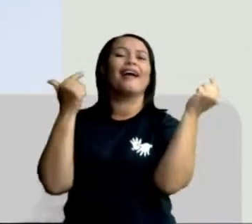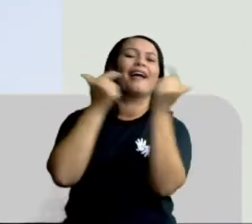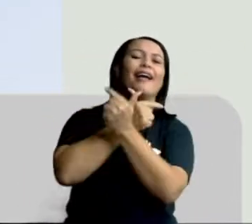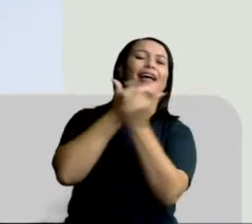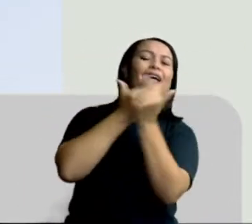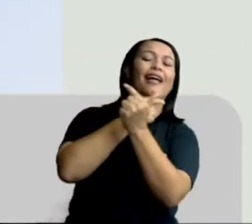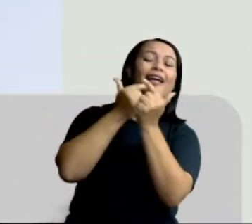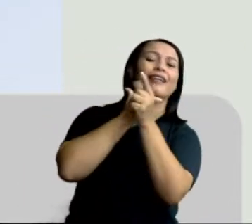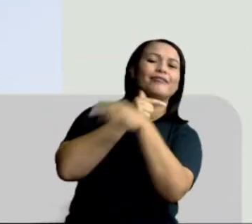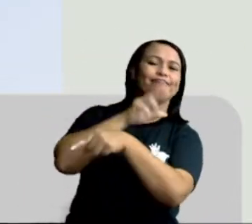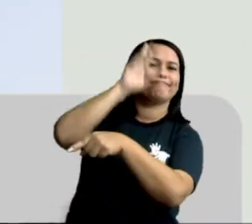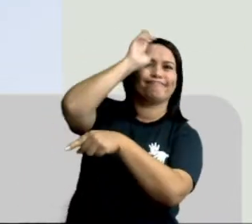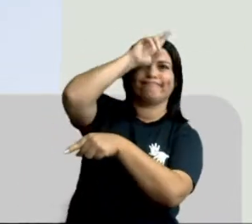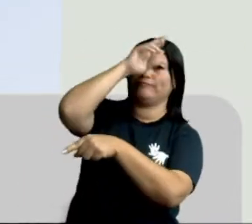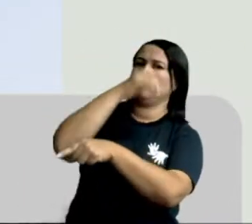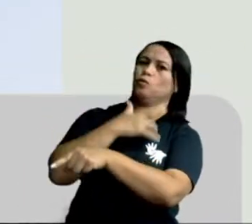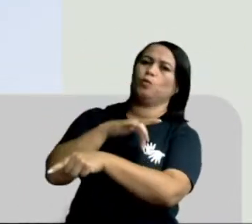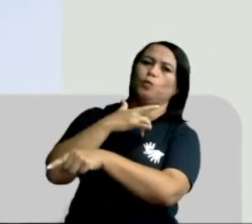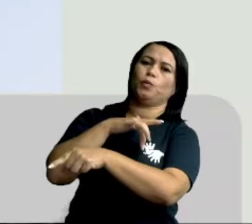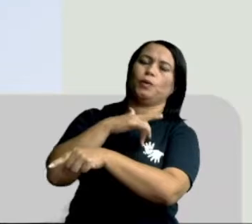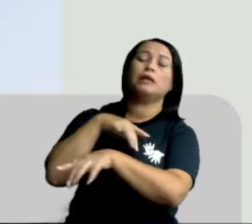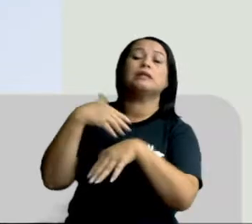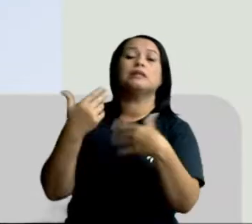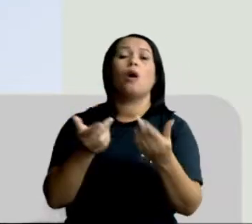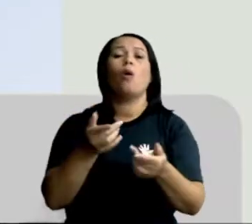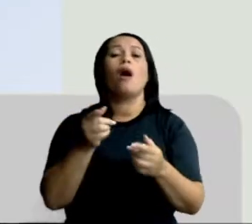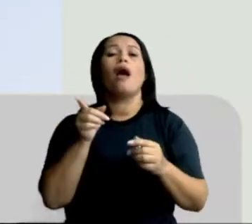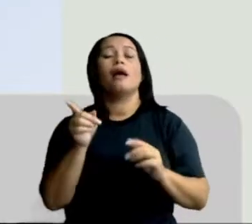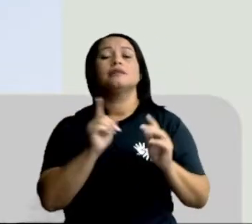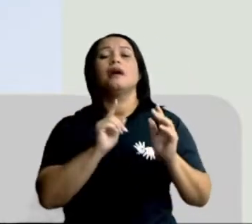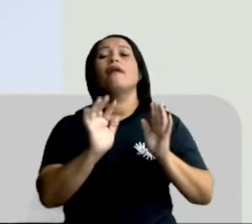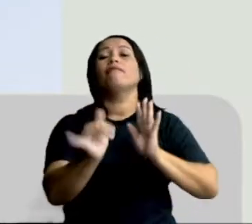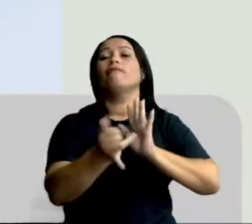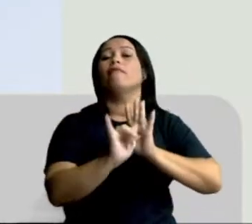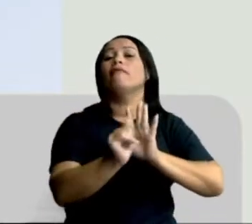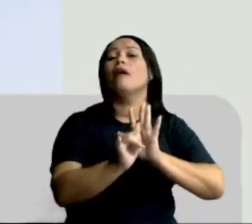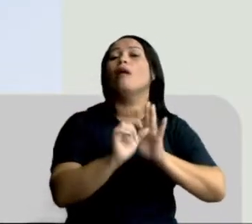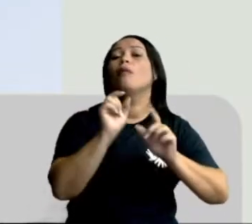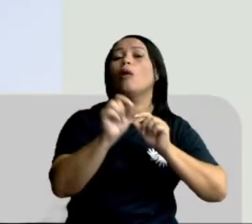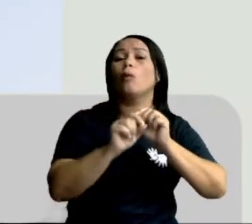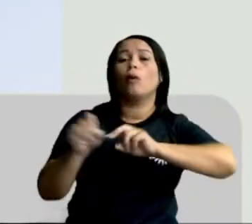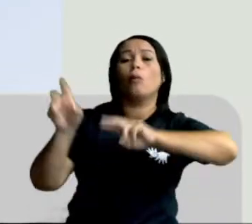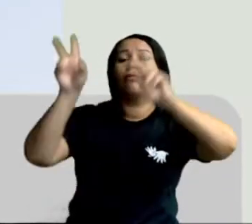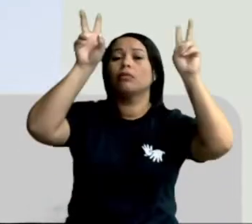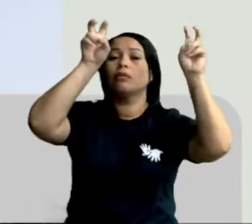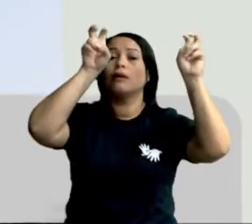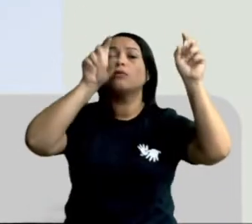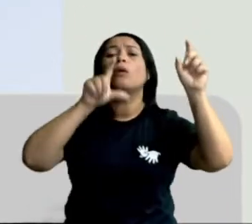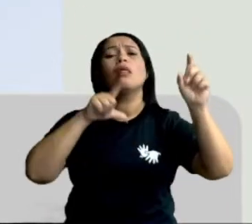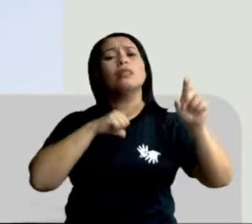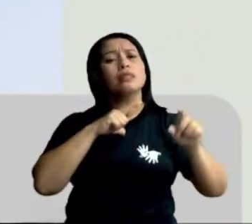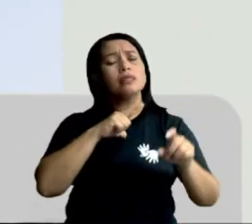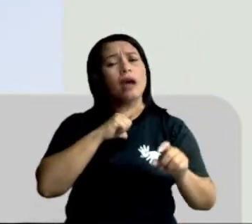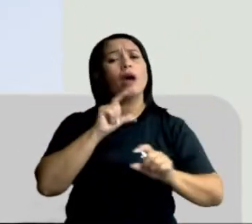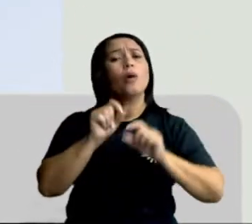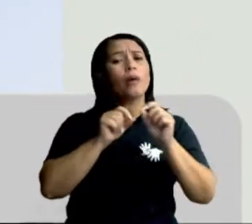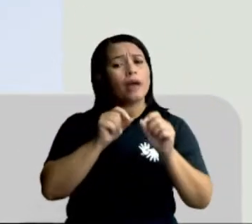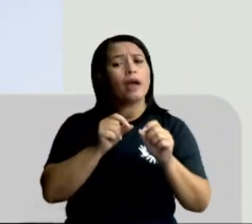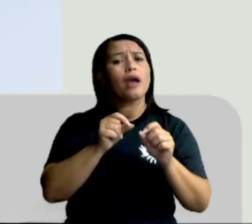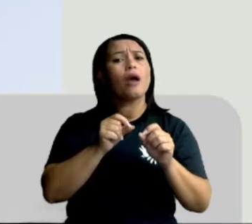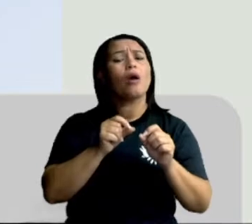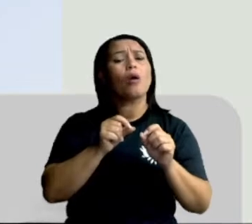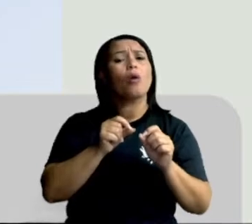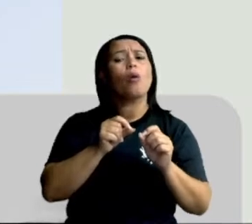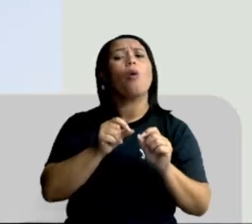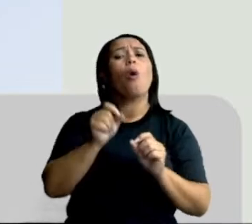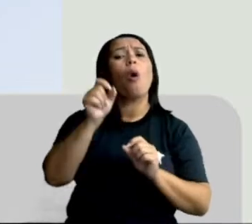da cara da formiguinha, coitada. Essa fábula, o título dessa fábula tem a ver com esses